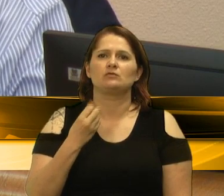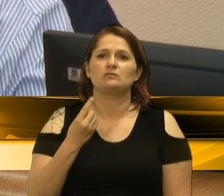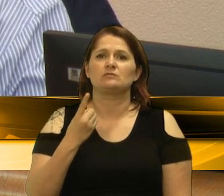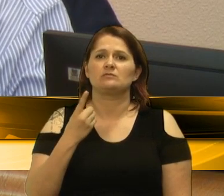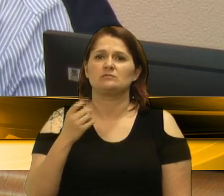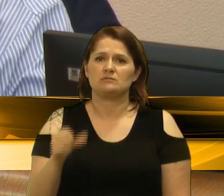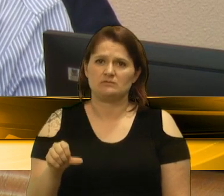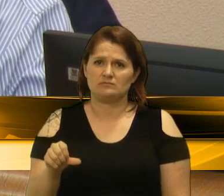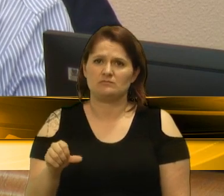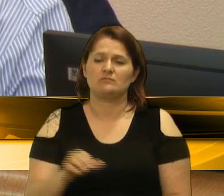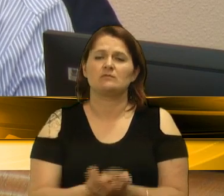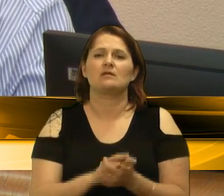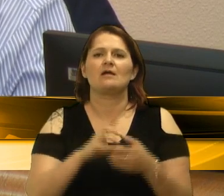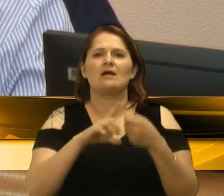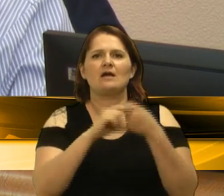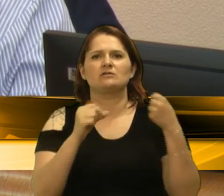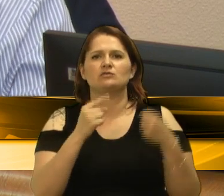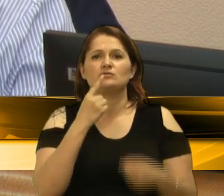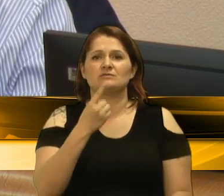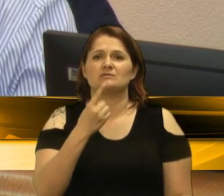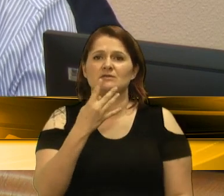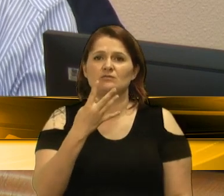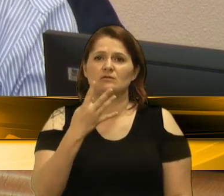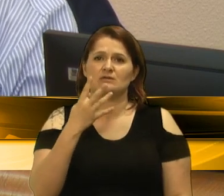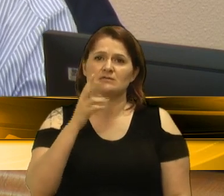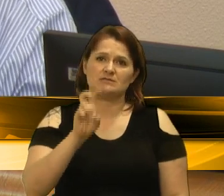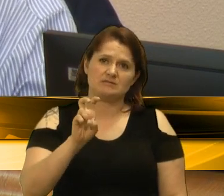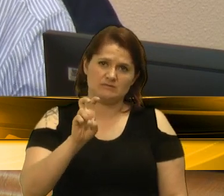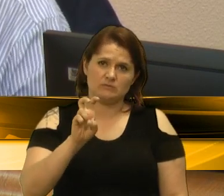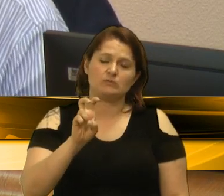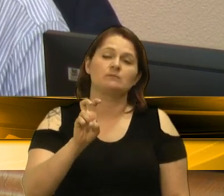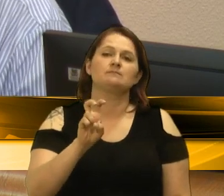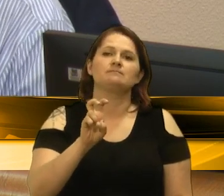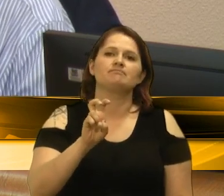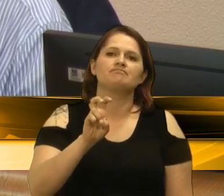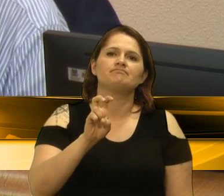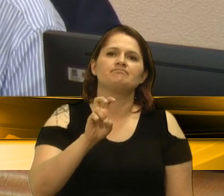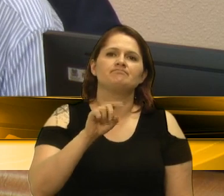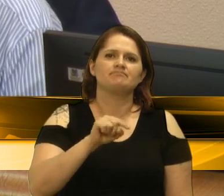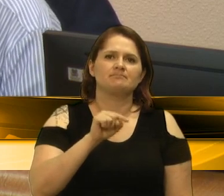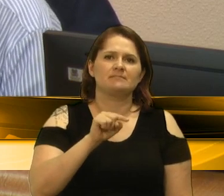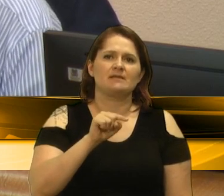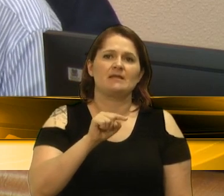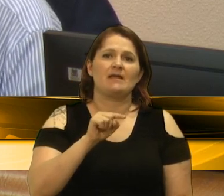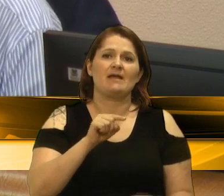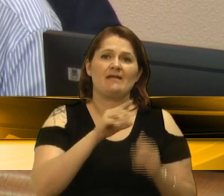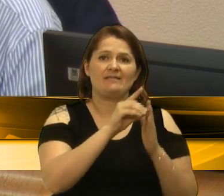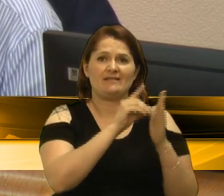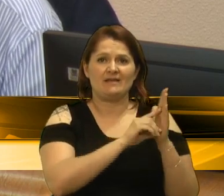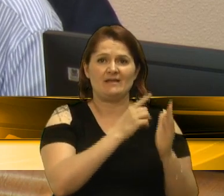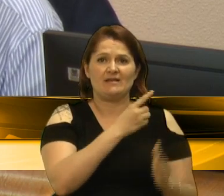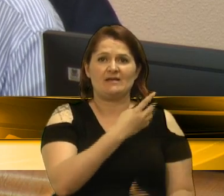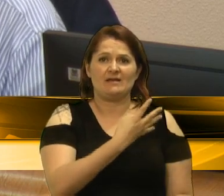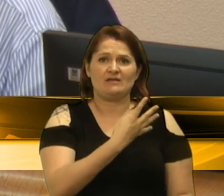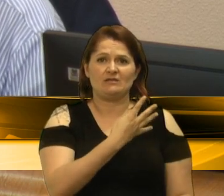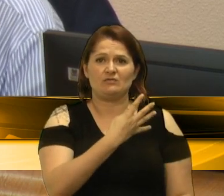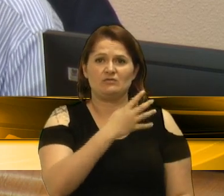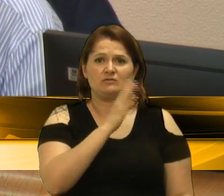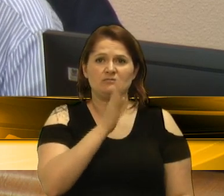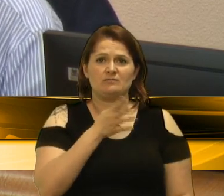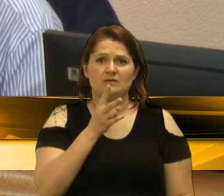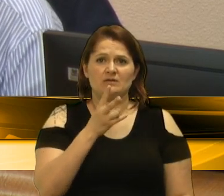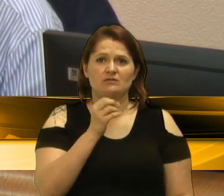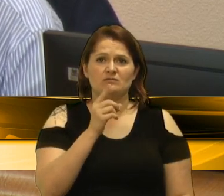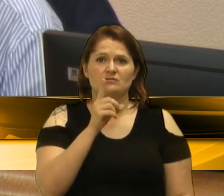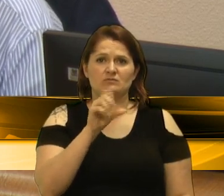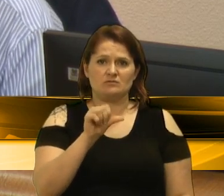Apensamento de proposição, artigo 145. Requer o apensamento do projeto de decreto legislativo 14/2019, contido no